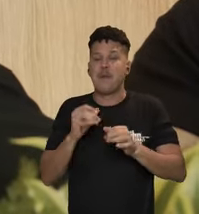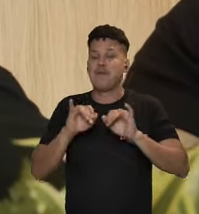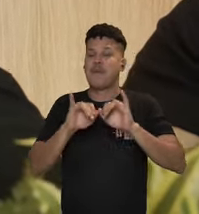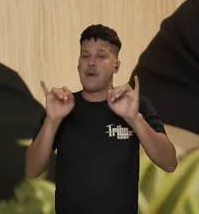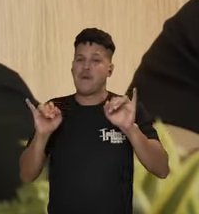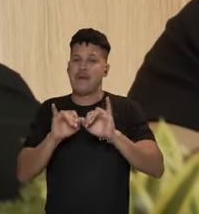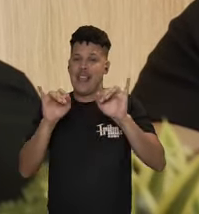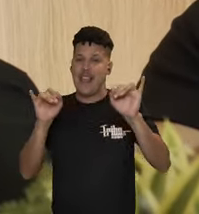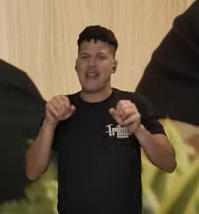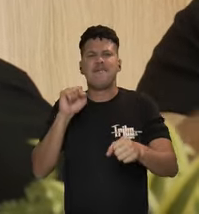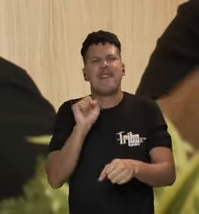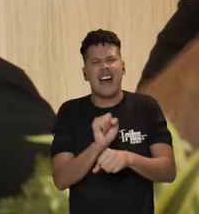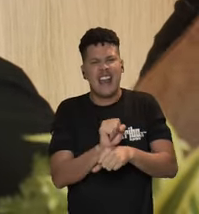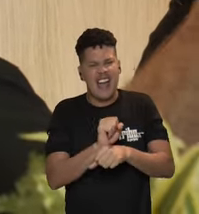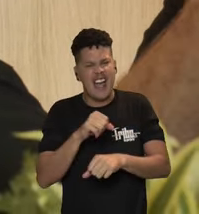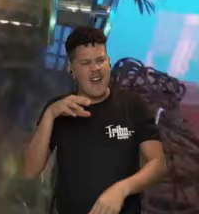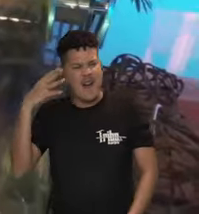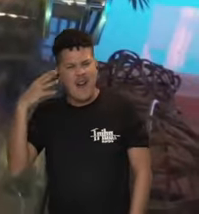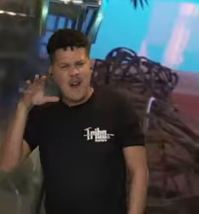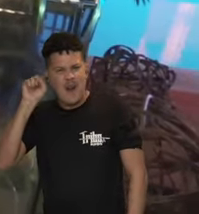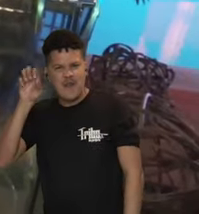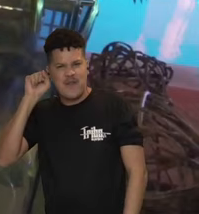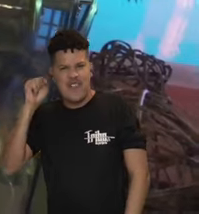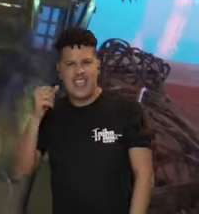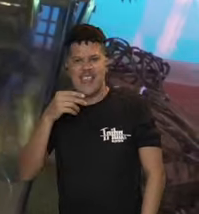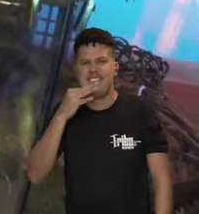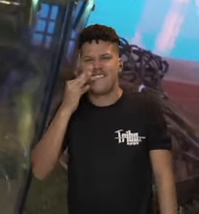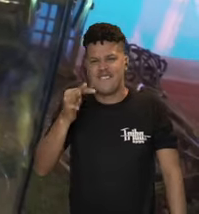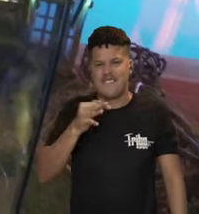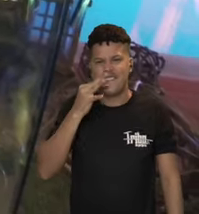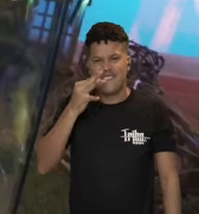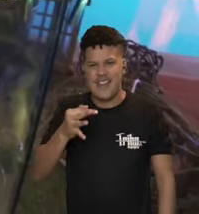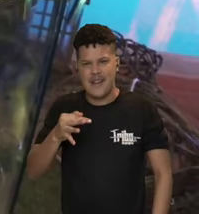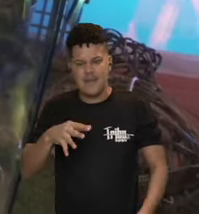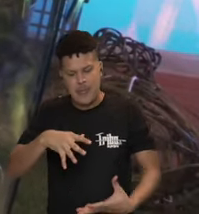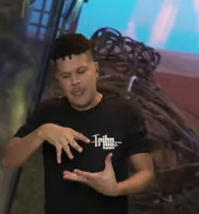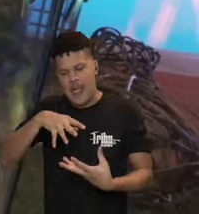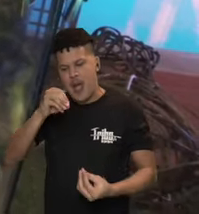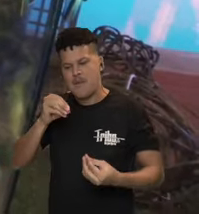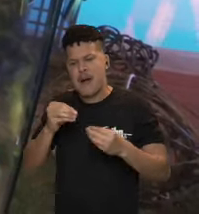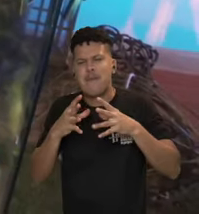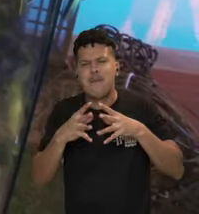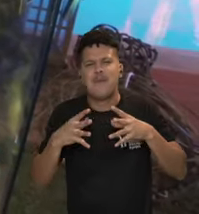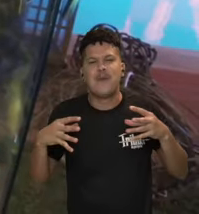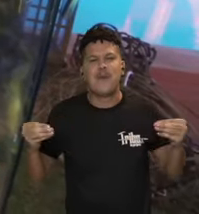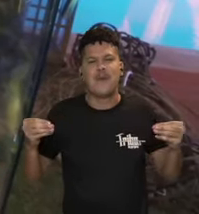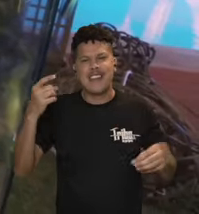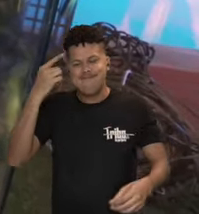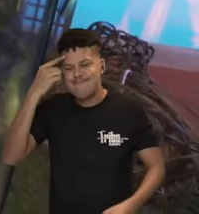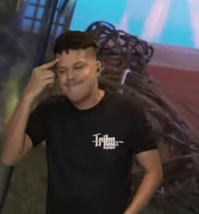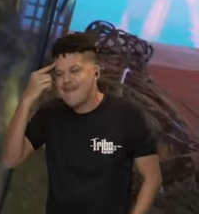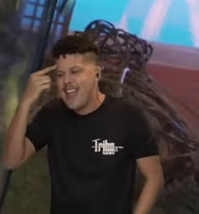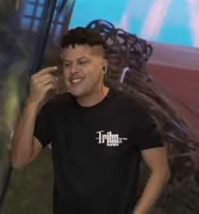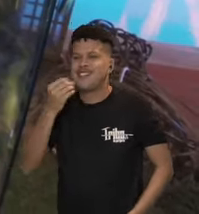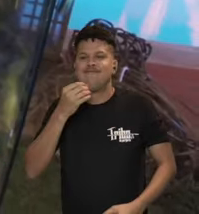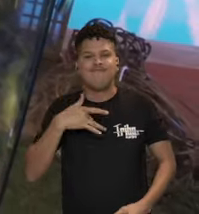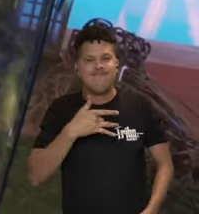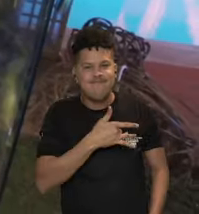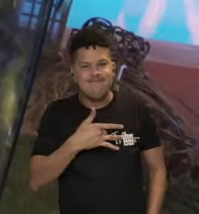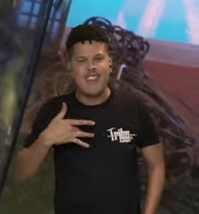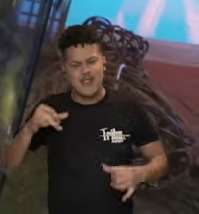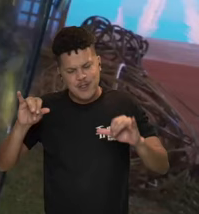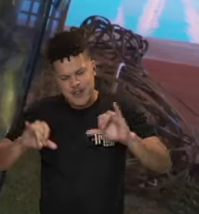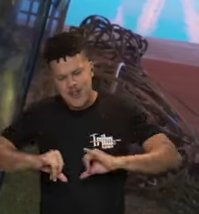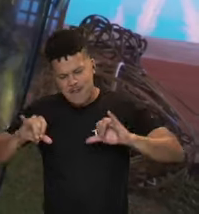bobeira. Para de ouvir asneira de doer e de falar dor. Alma puramente sã, sofrer só amanhã. Que